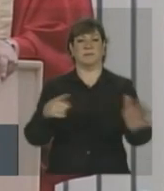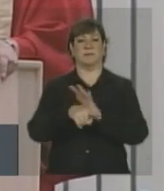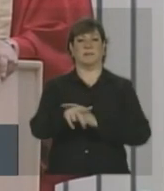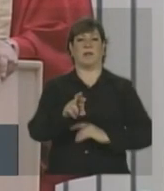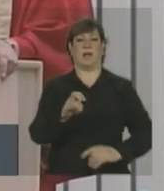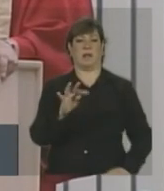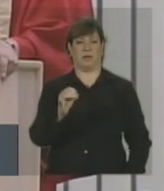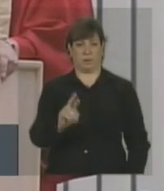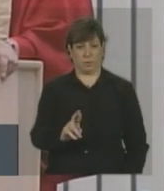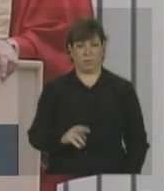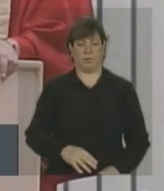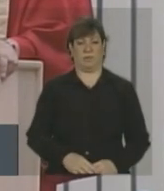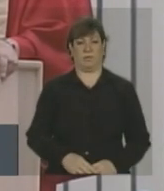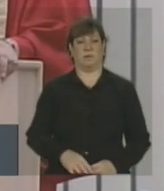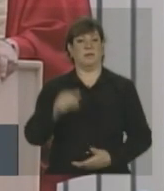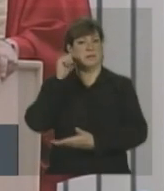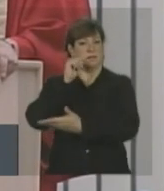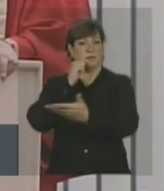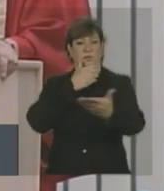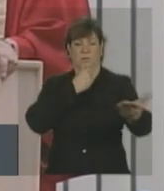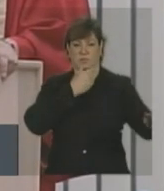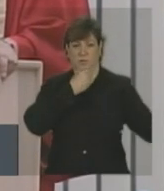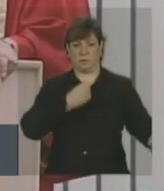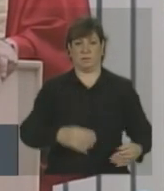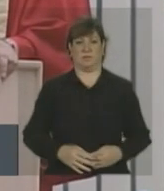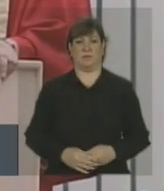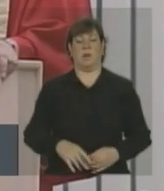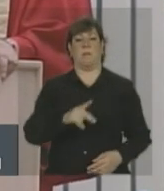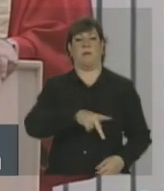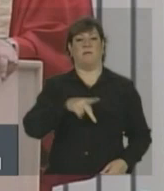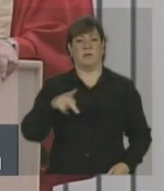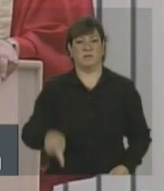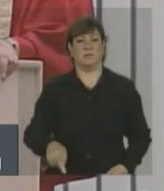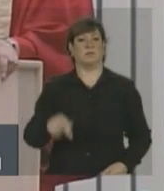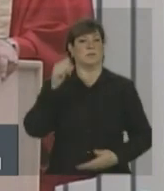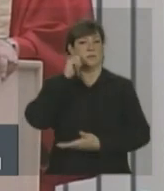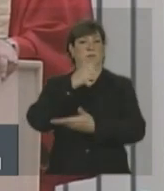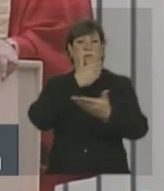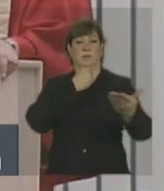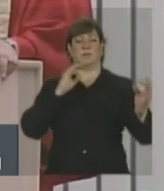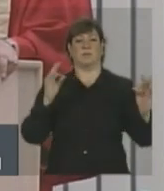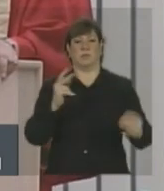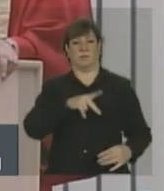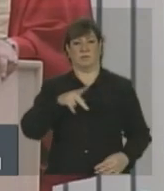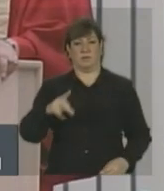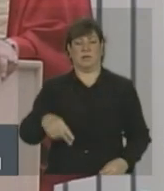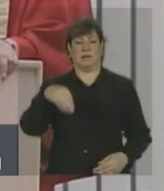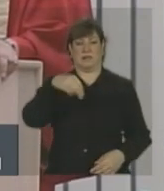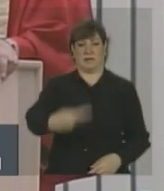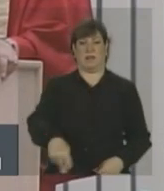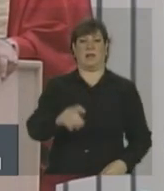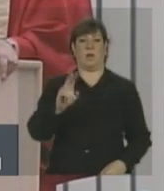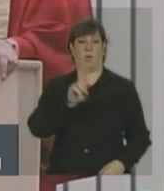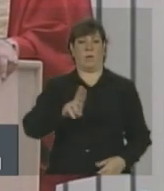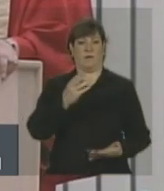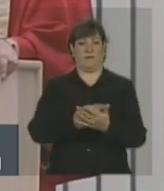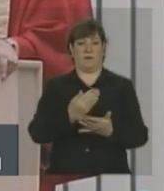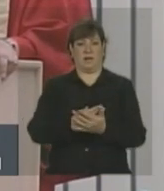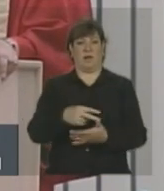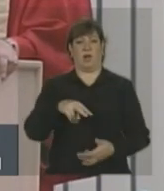Reitor, senhoras e senhores, professores e professoras da Universidade de Nova